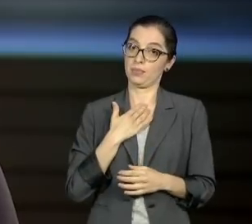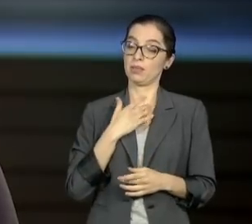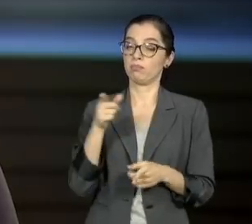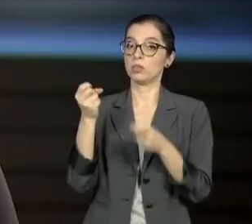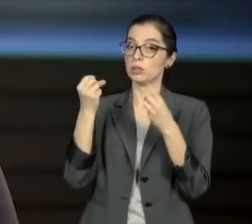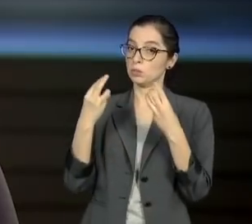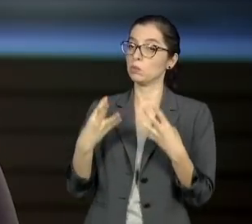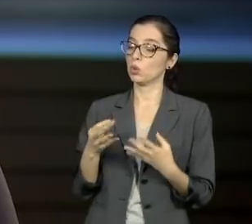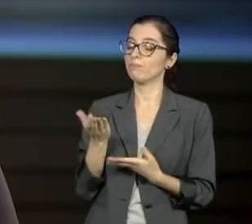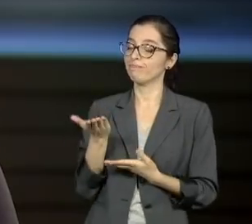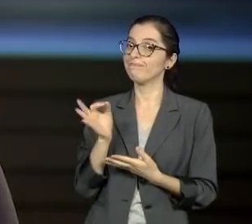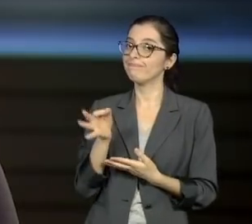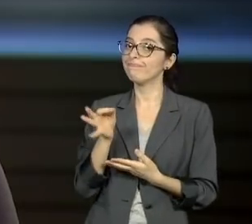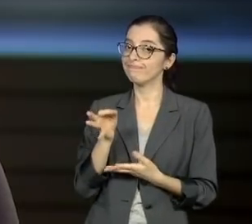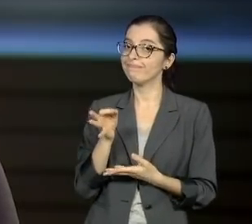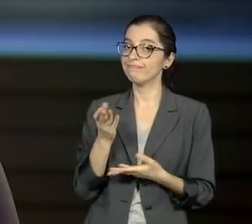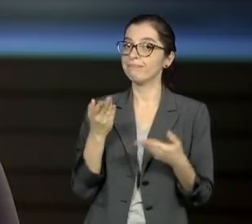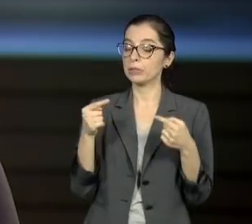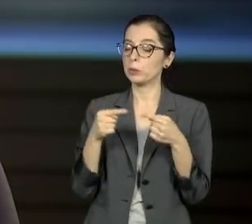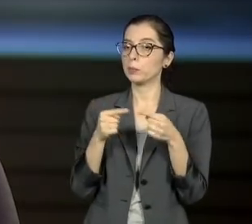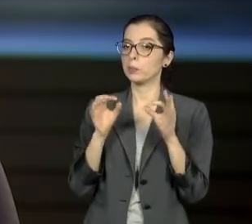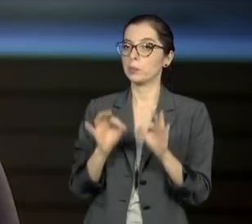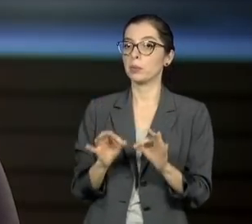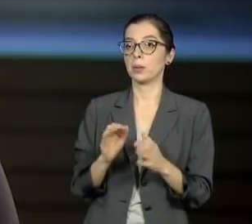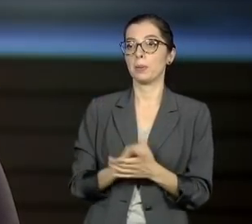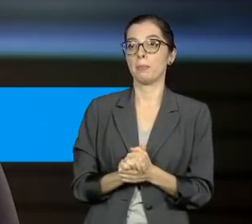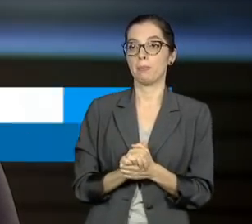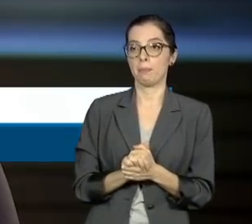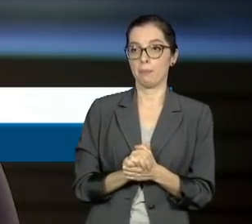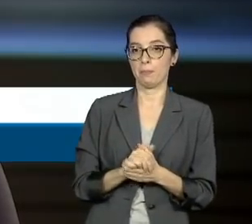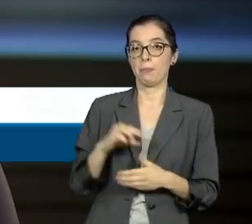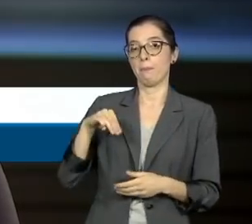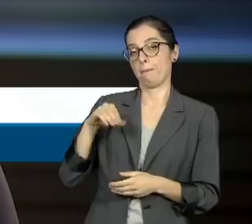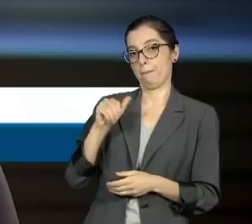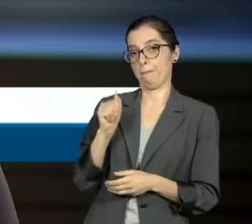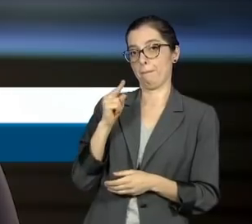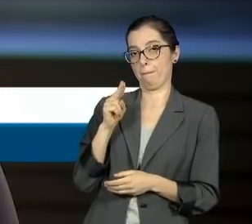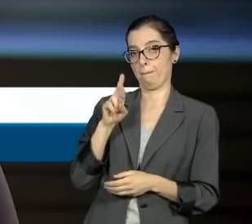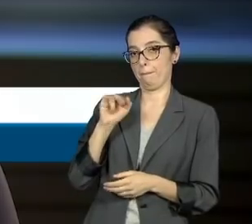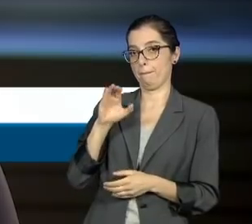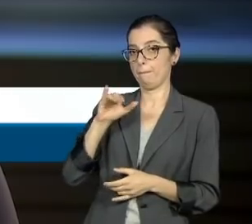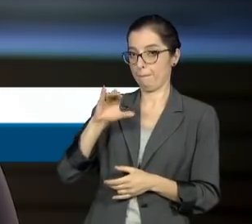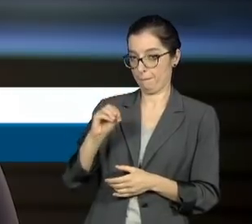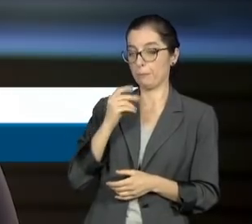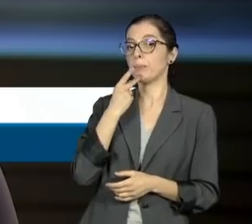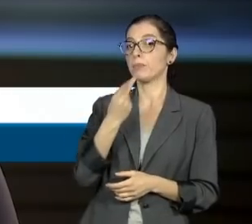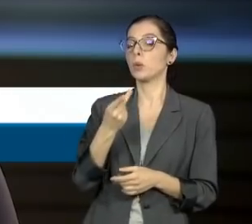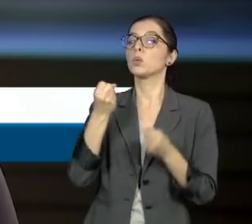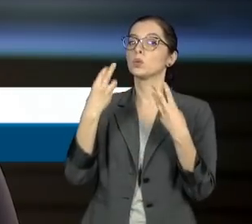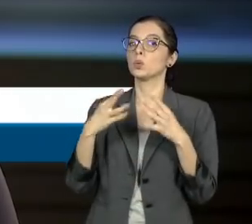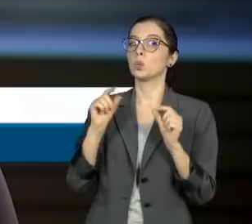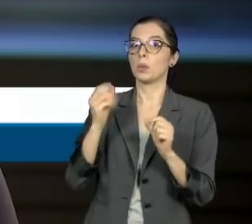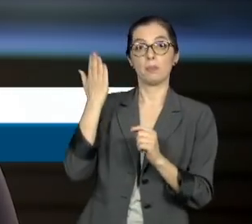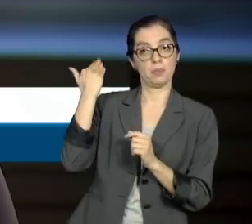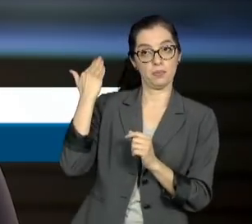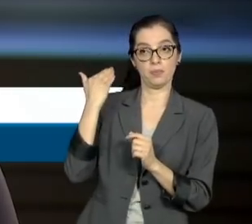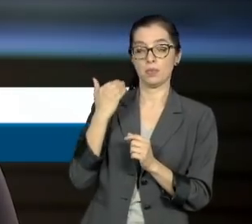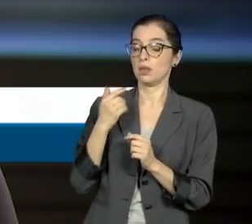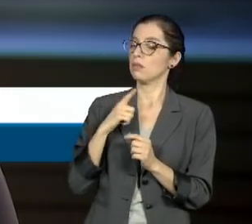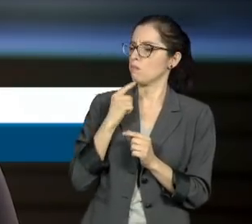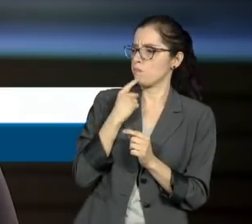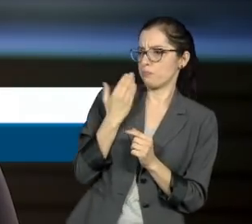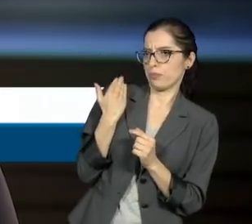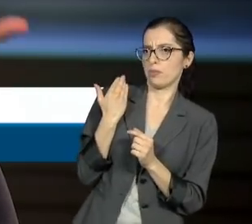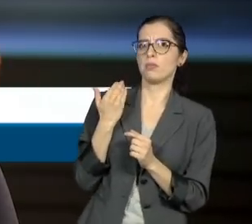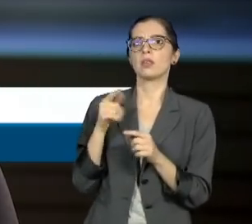que o Maurício falou também no comentário dele, o fato dele ser o incumbente, né? Essas últimas vezes em que houve impasse, tanto com o Gore quanto